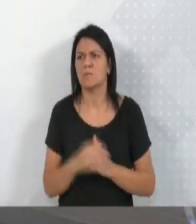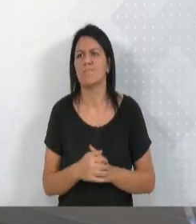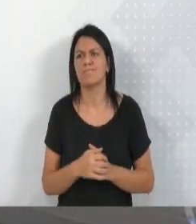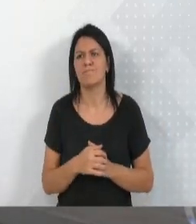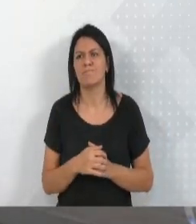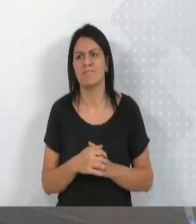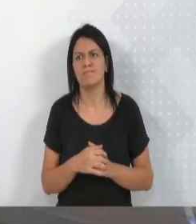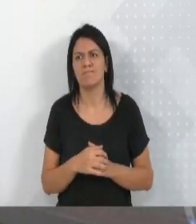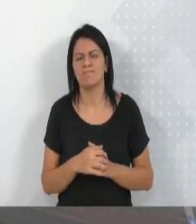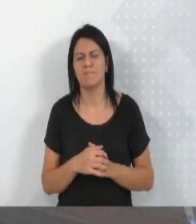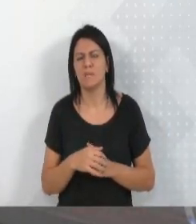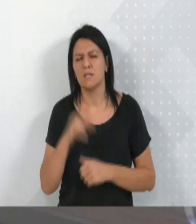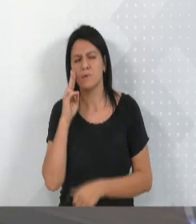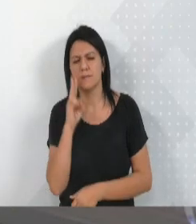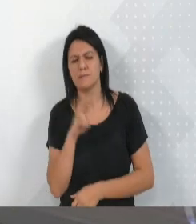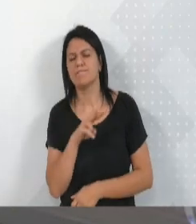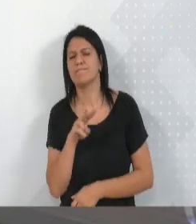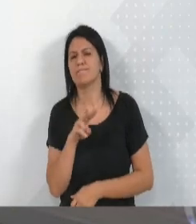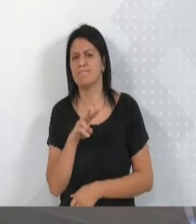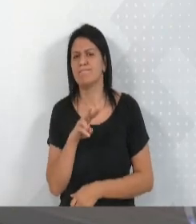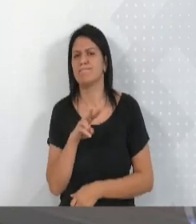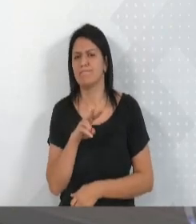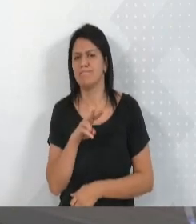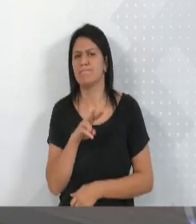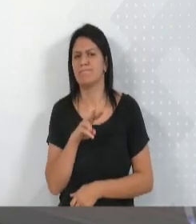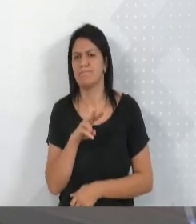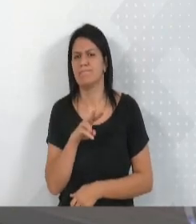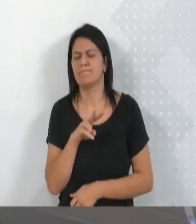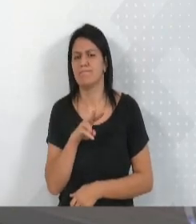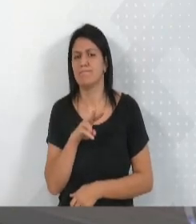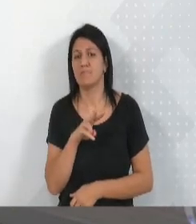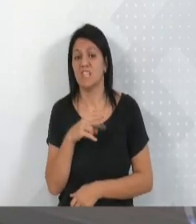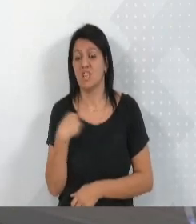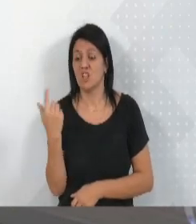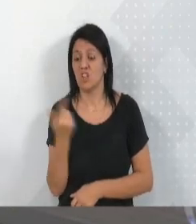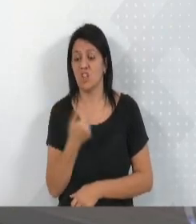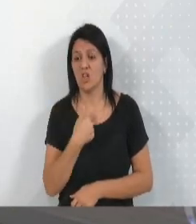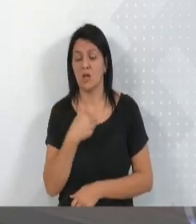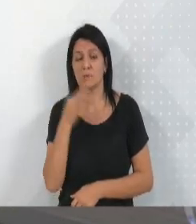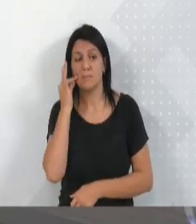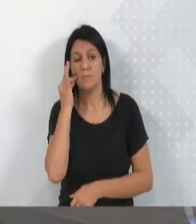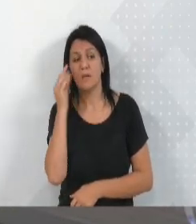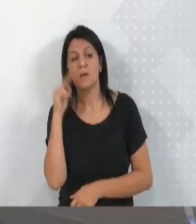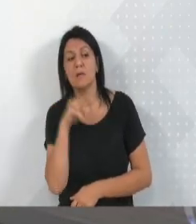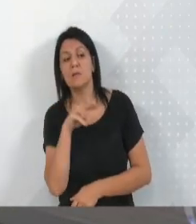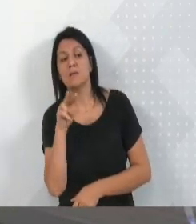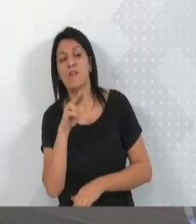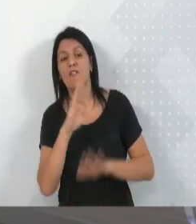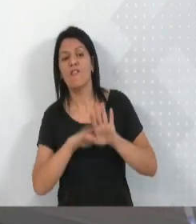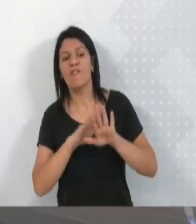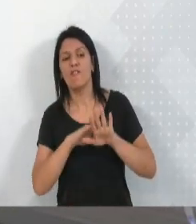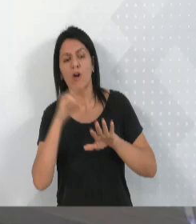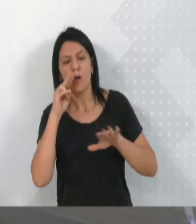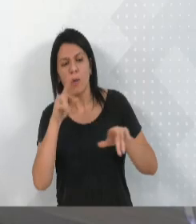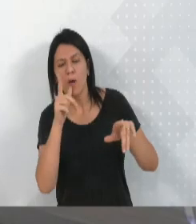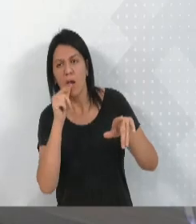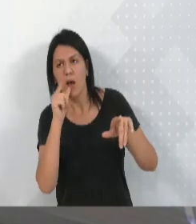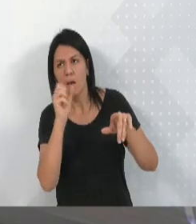lá nós visualizamos claramente, a olho nu, do lado de fora, escorrendo